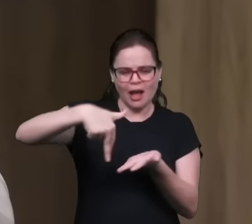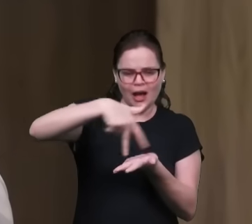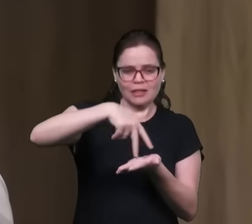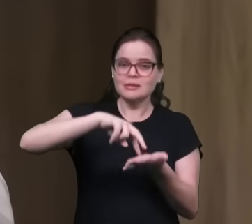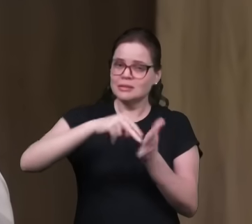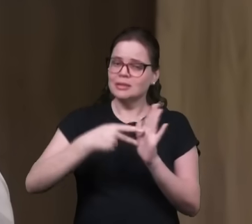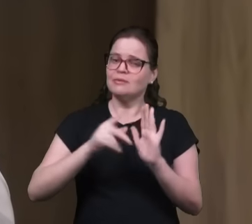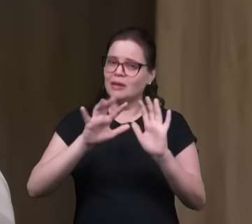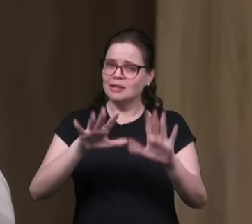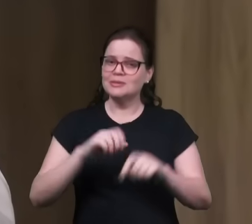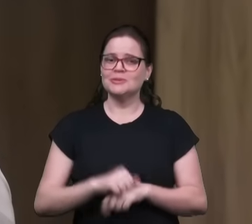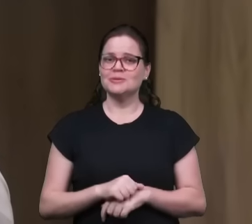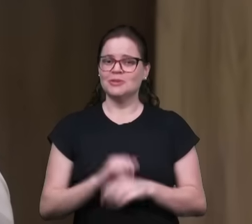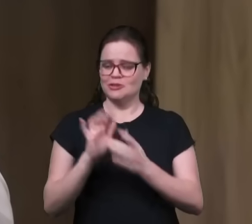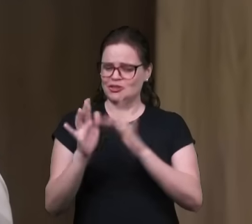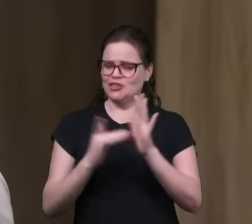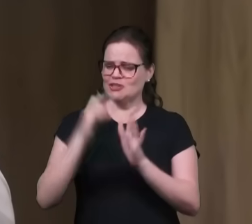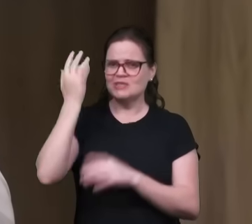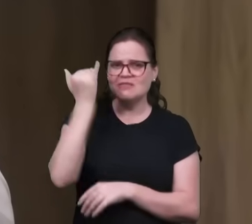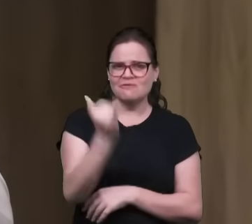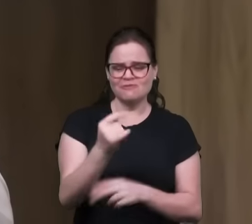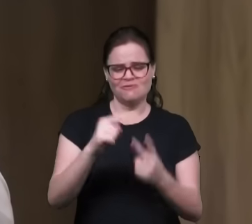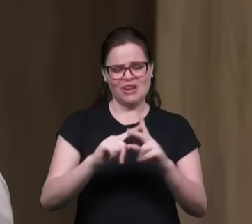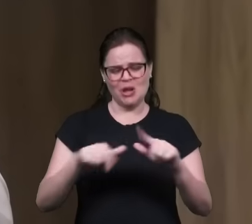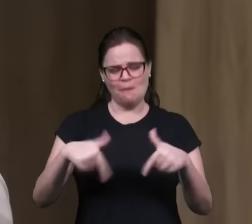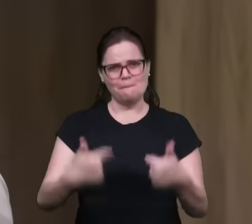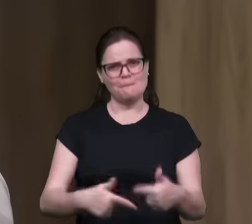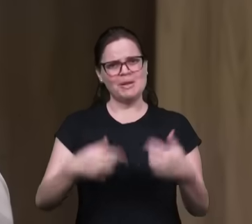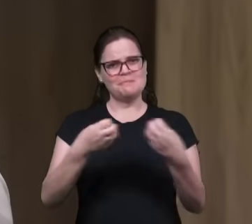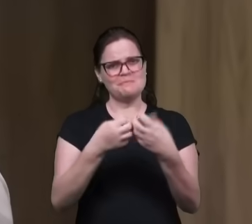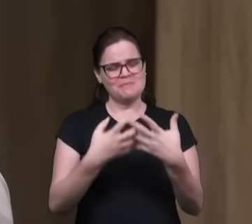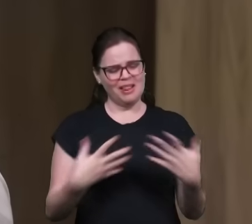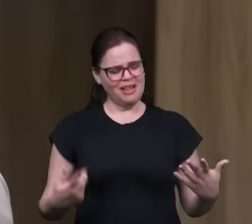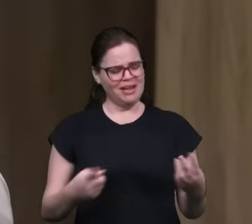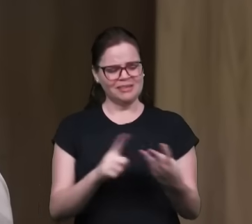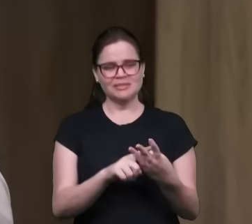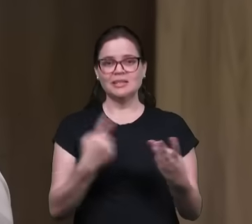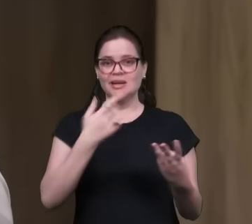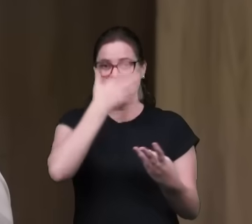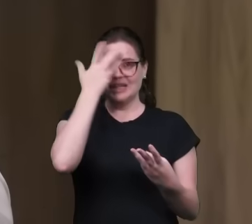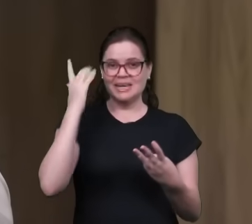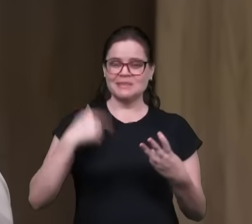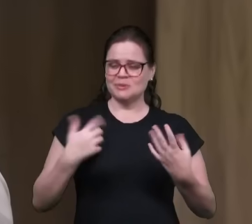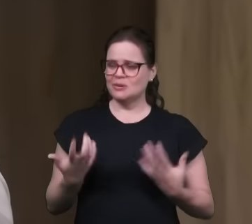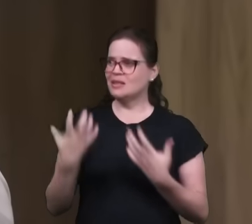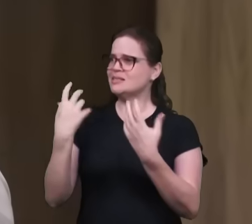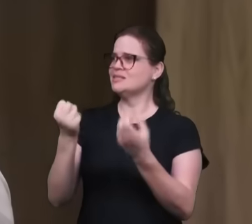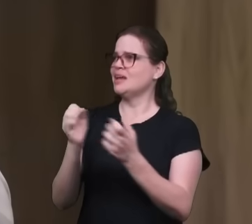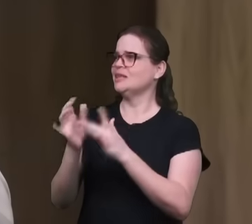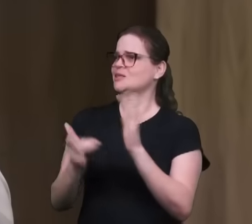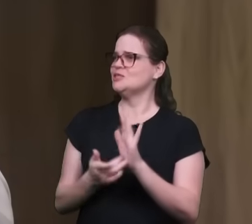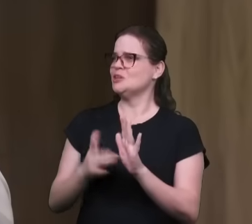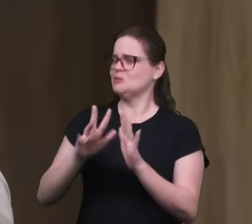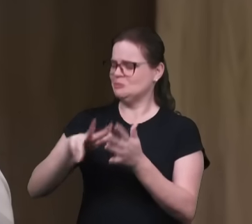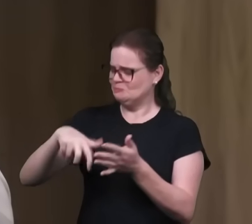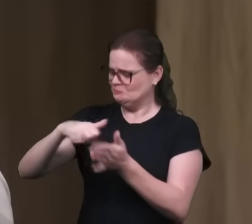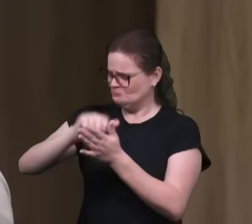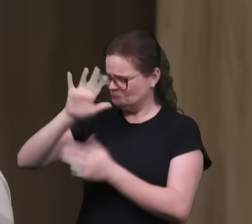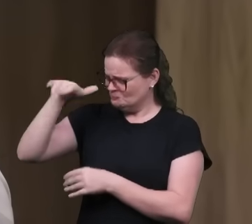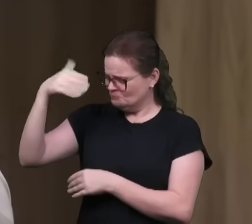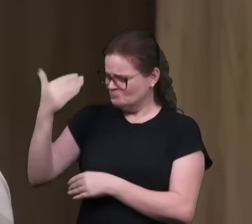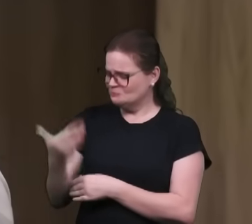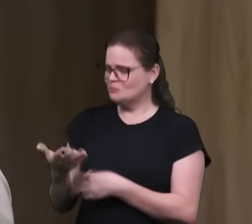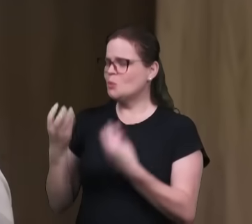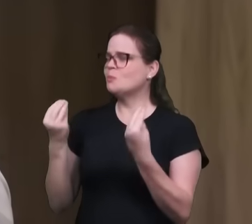Representa isso, um Jesus que fala, um Jesus operante. E as pessoas, quando elas se rendem diante de Jesus, elas se rendem em função de